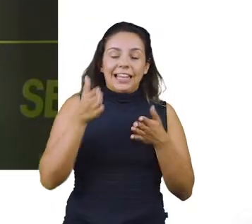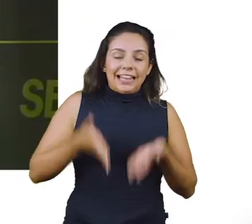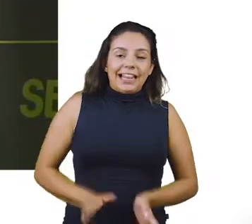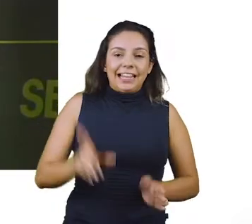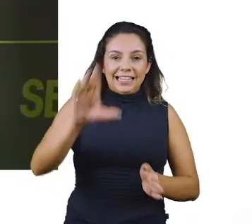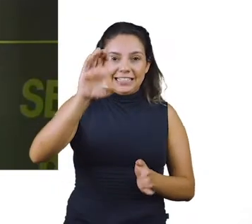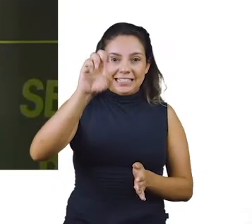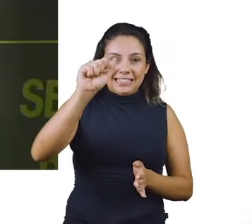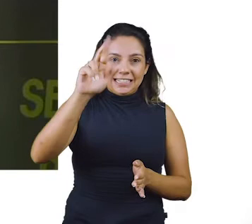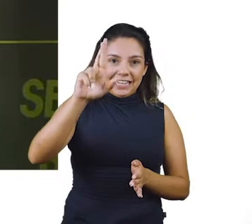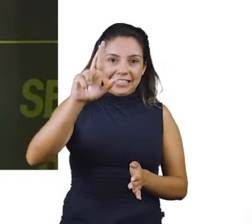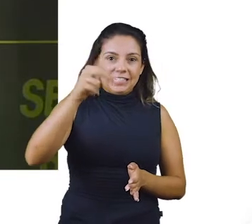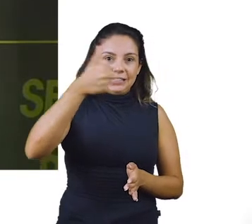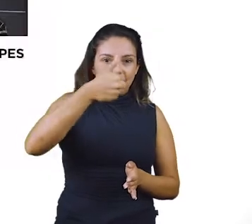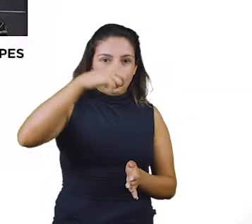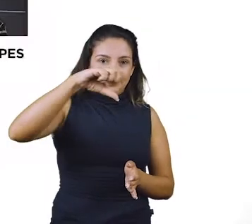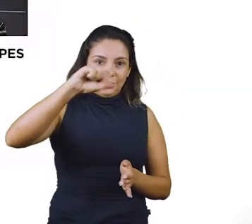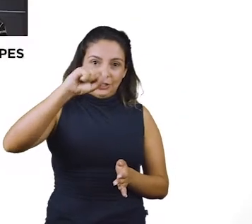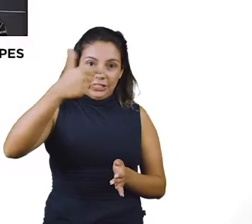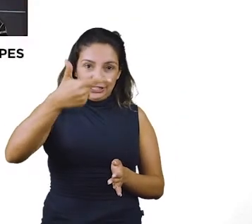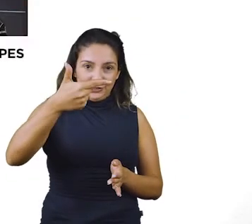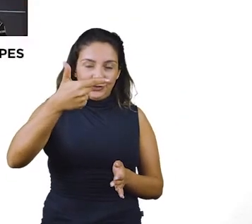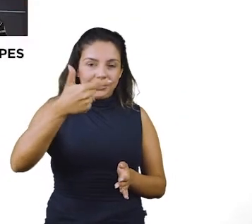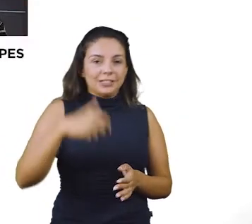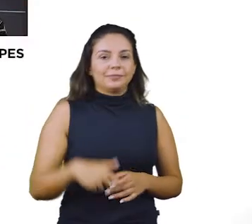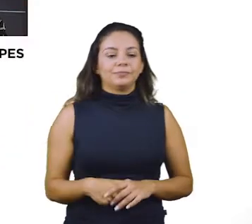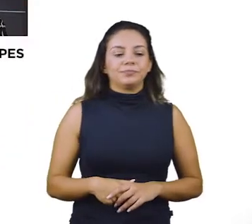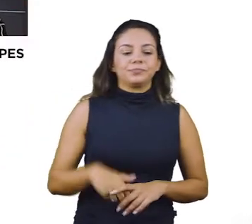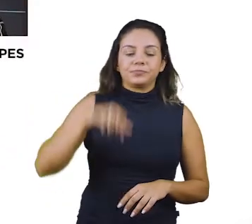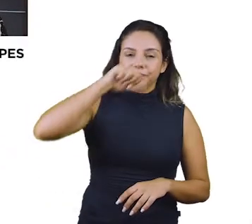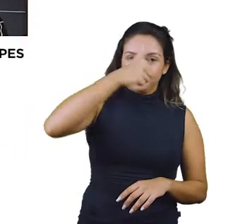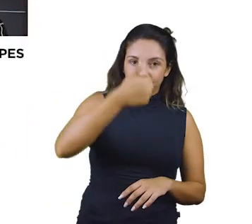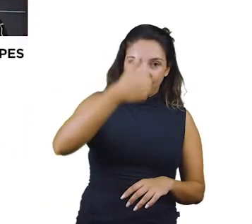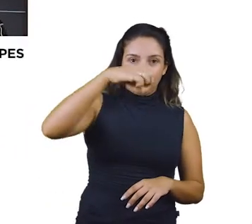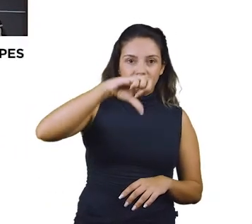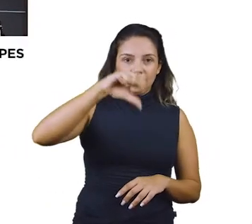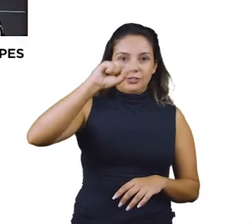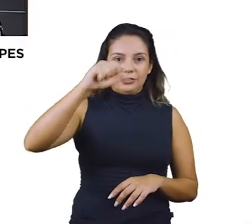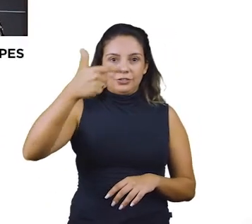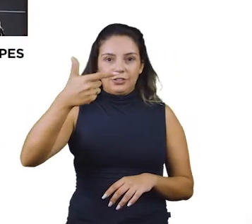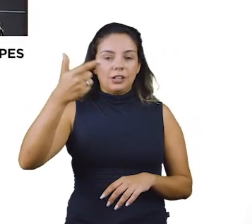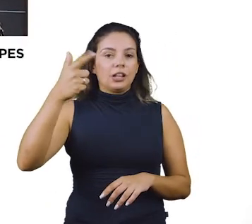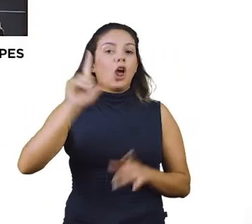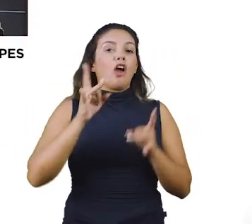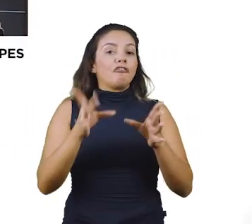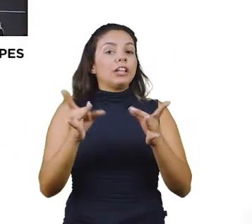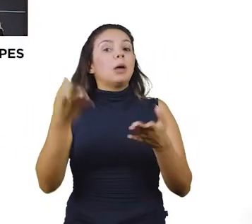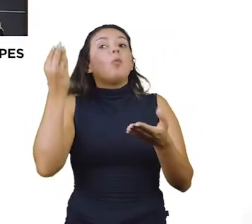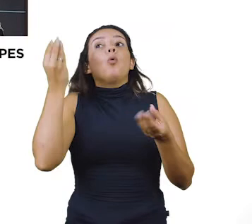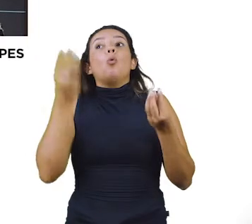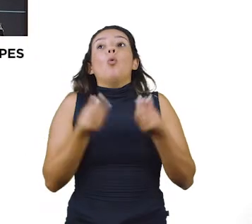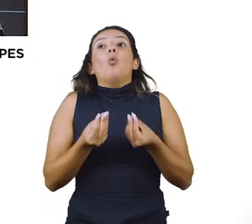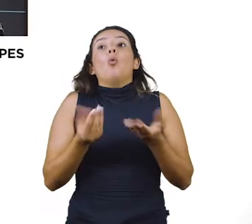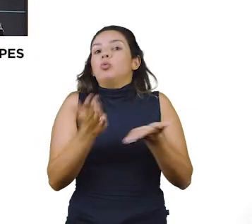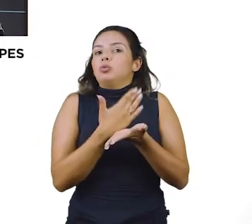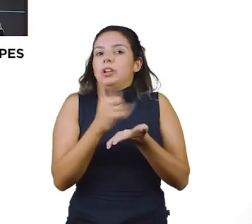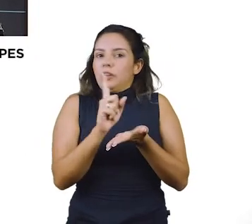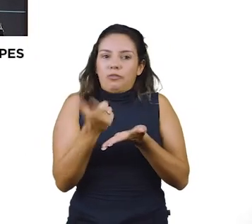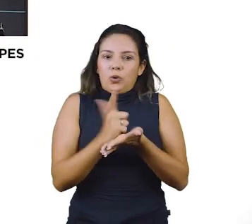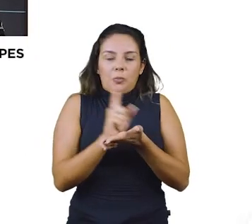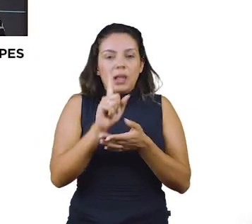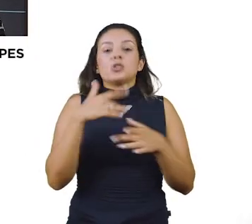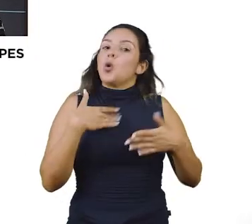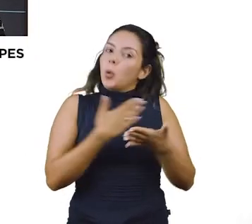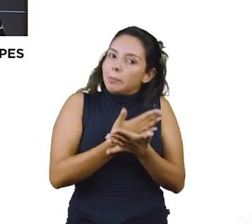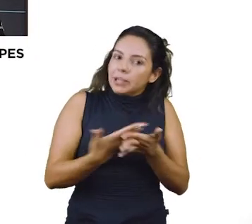que era 1982. 1982 ainda já não vendia tanto, mas ainda estava vendendo os meus livros nos